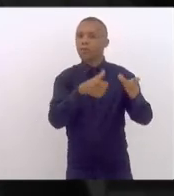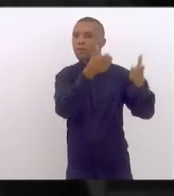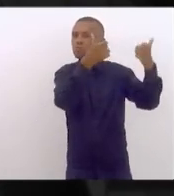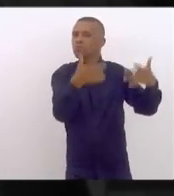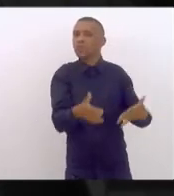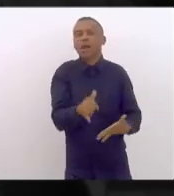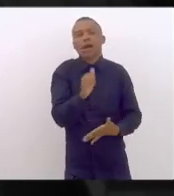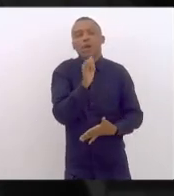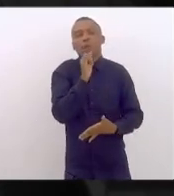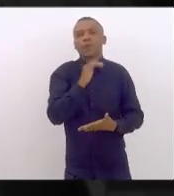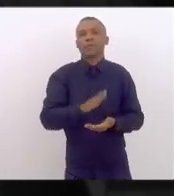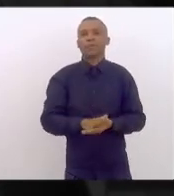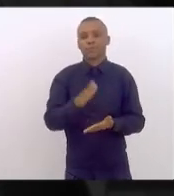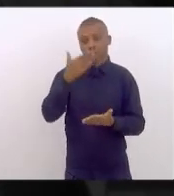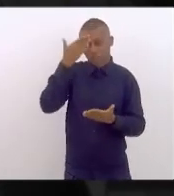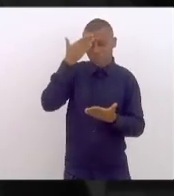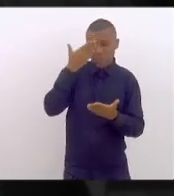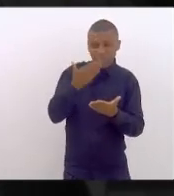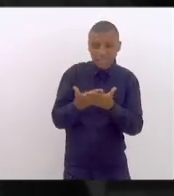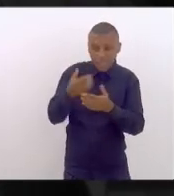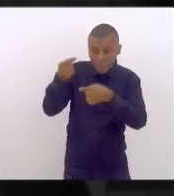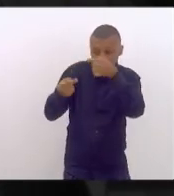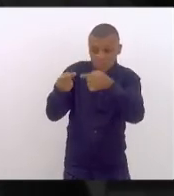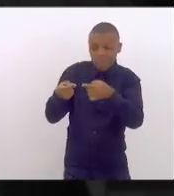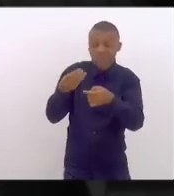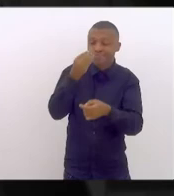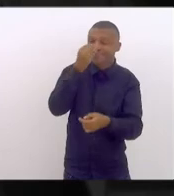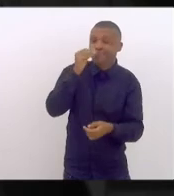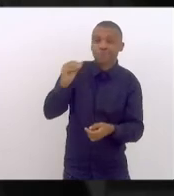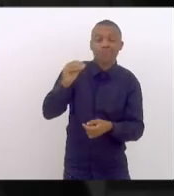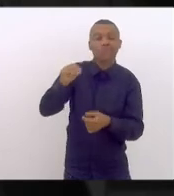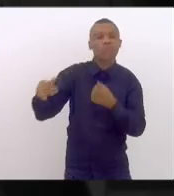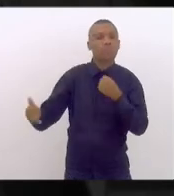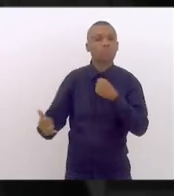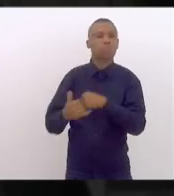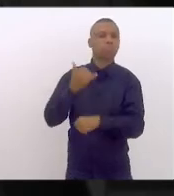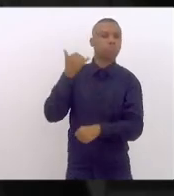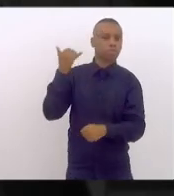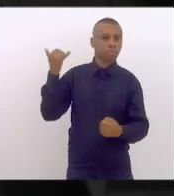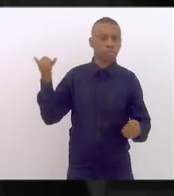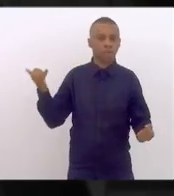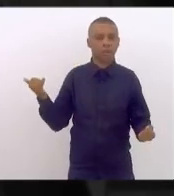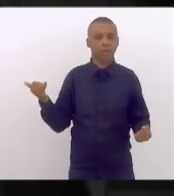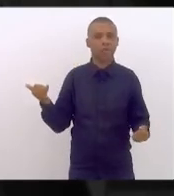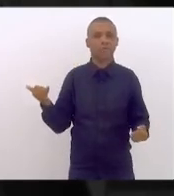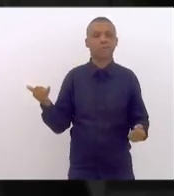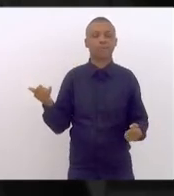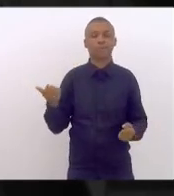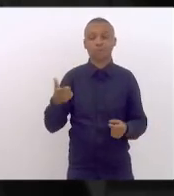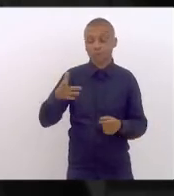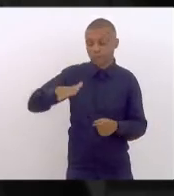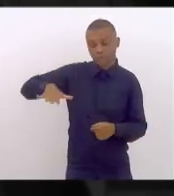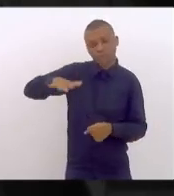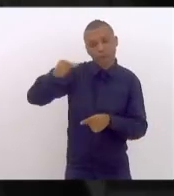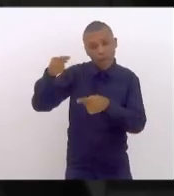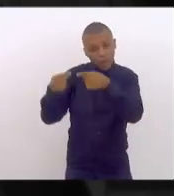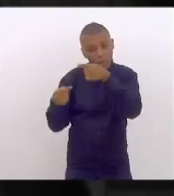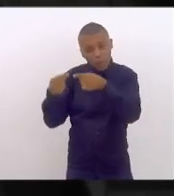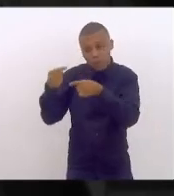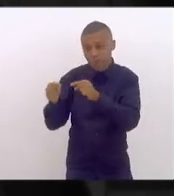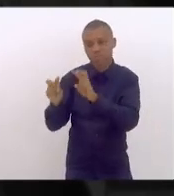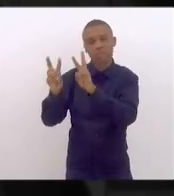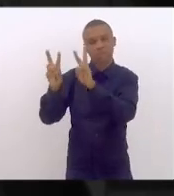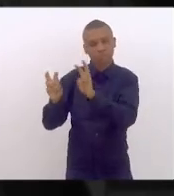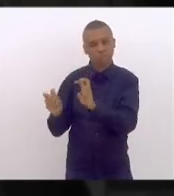que não acreditam mais na política e cometem um grande engano que a política ou melhor em relação à